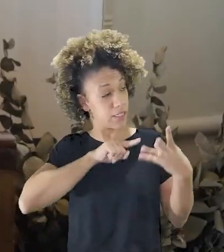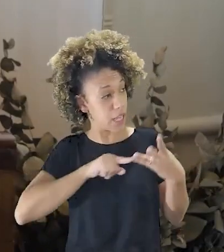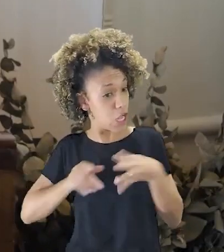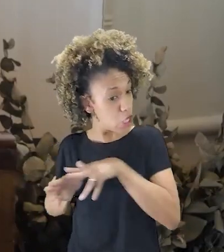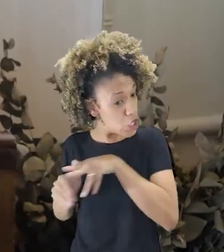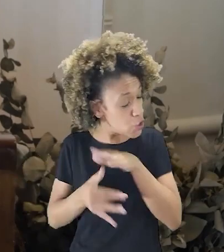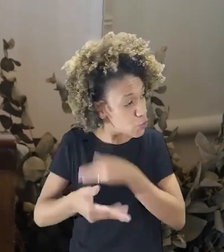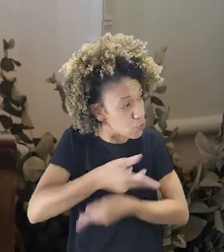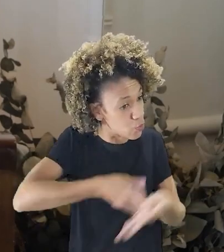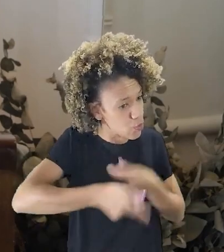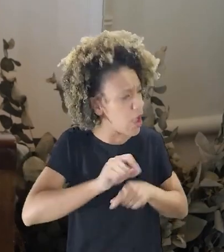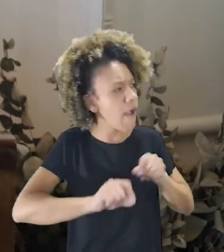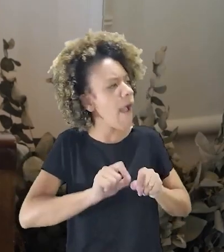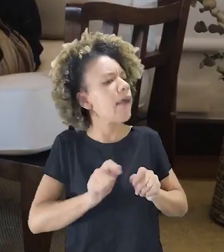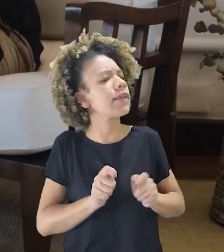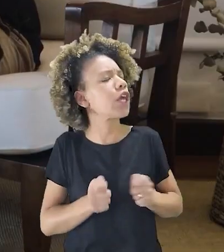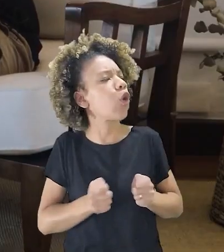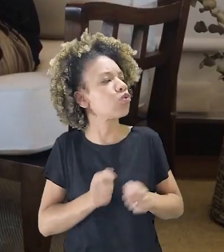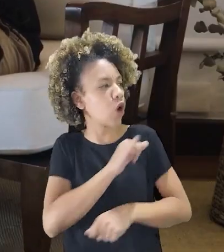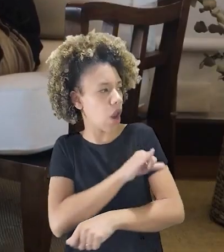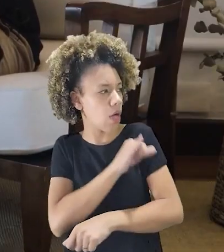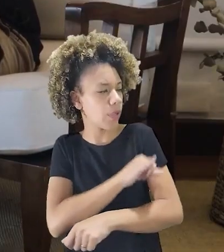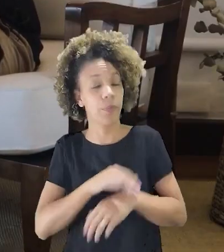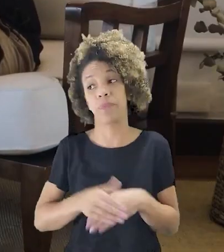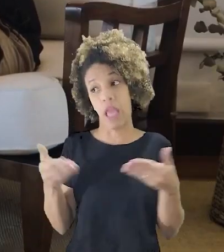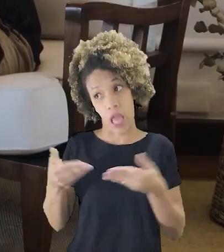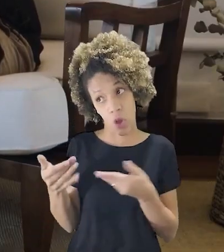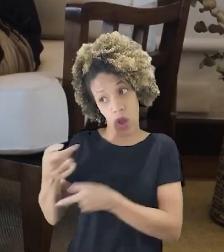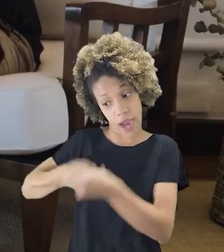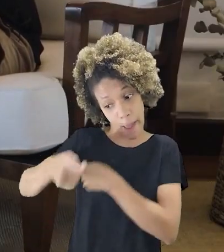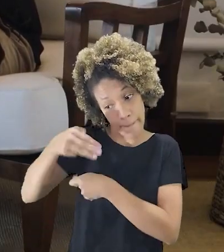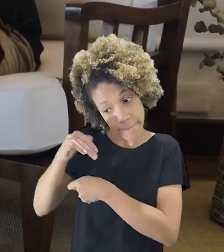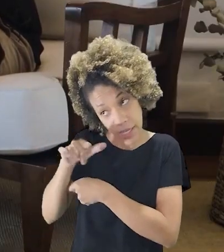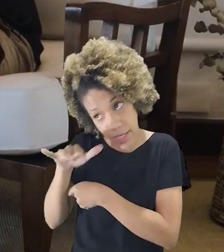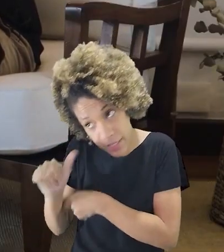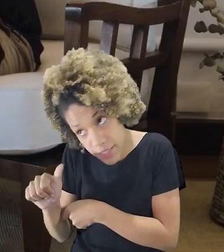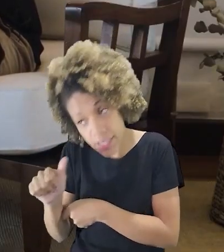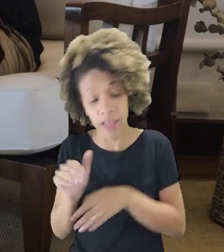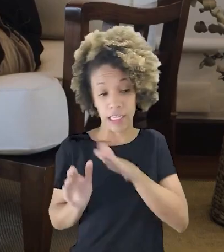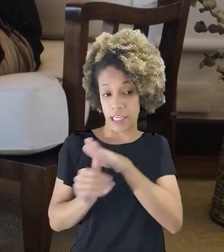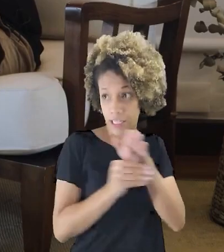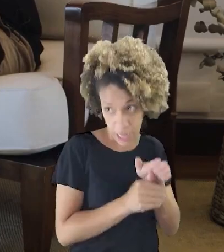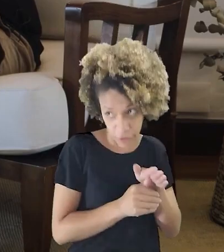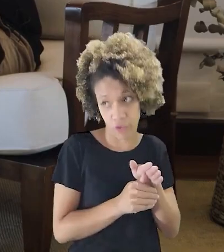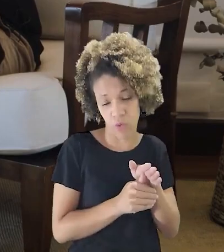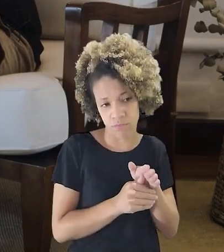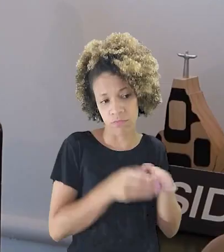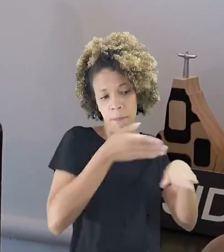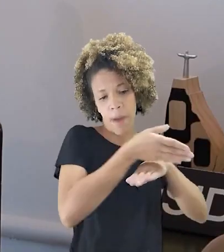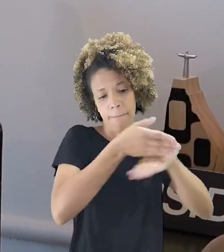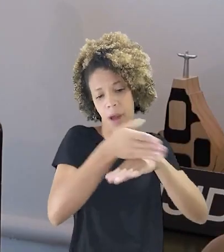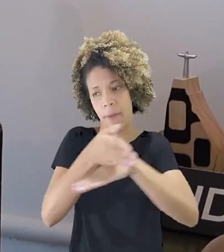tráfico. Quem manda no Rio de Janeiro? Agora, milícia e tráfico irmanados em boa parte da cidade,